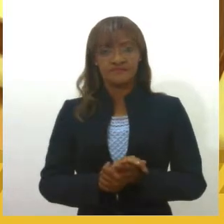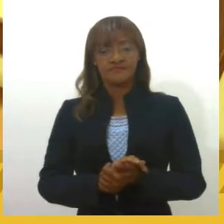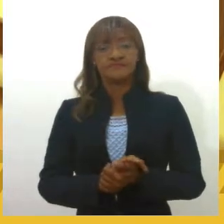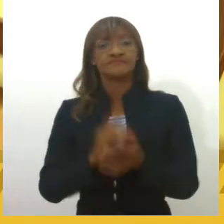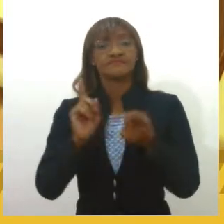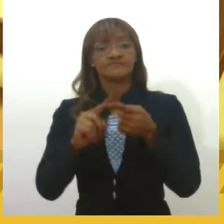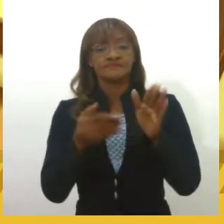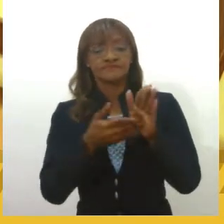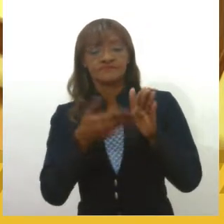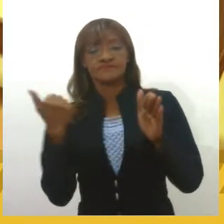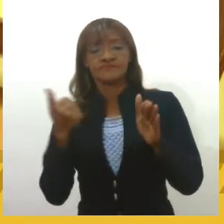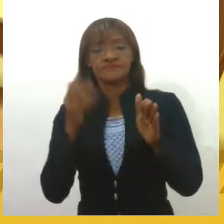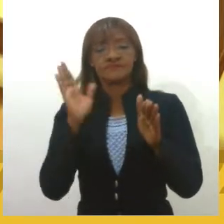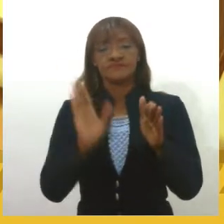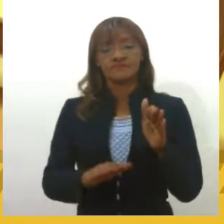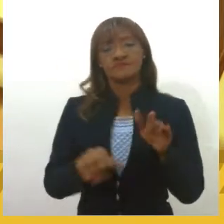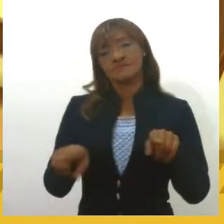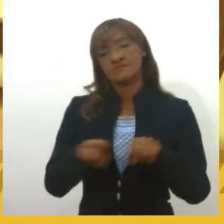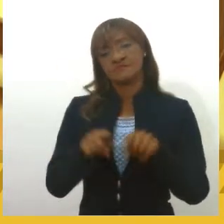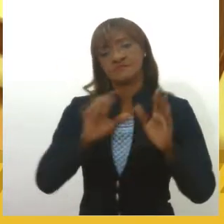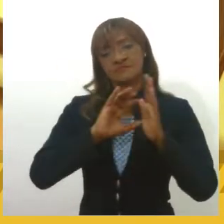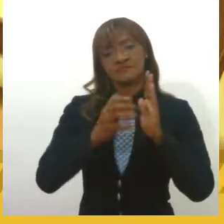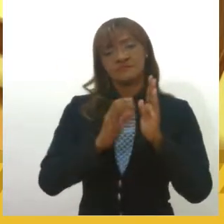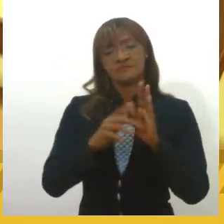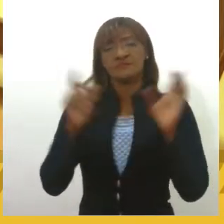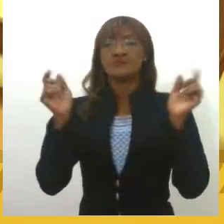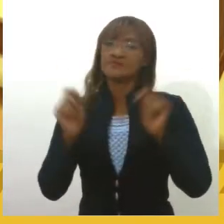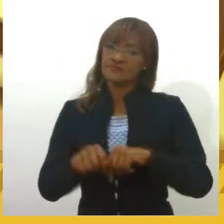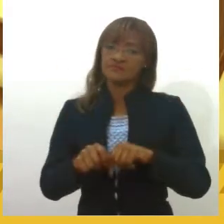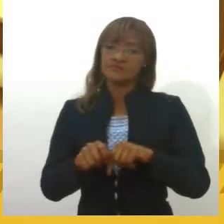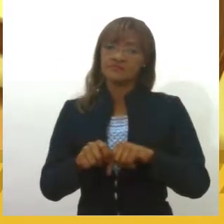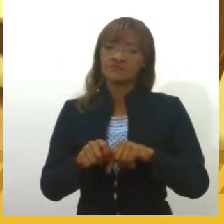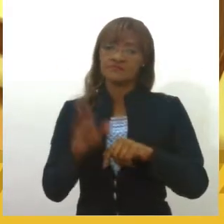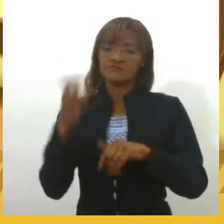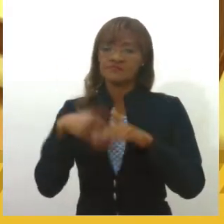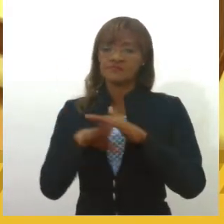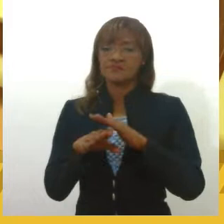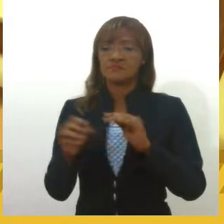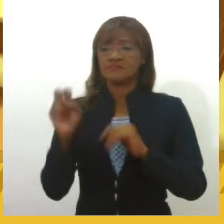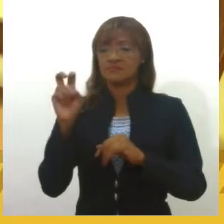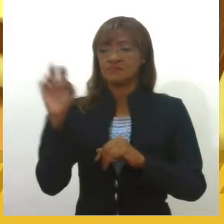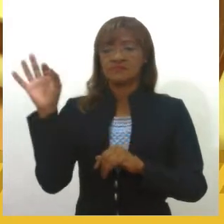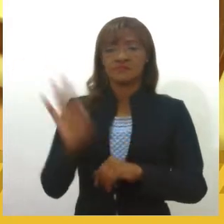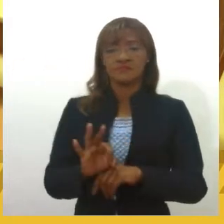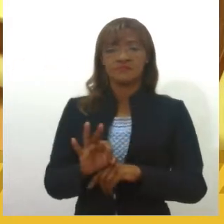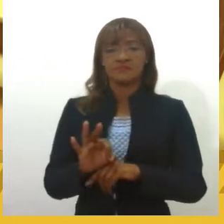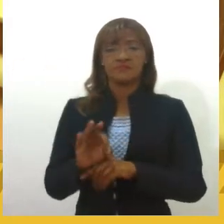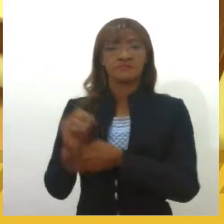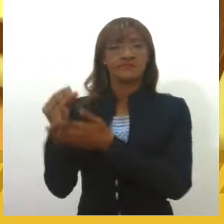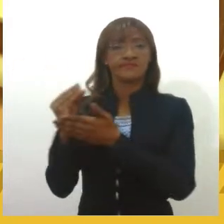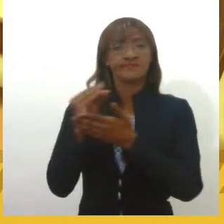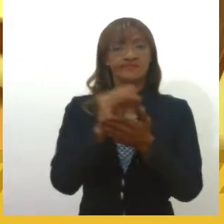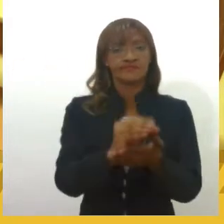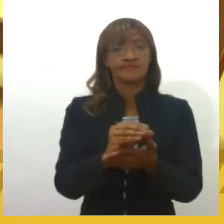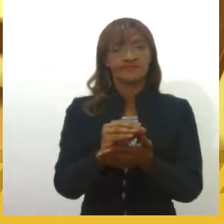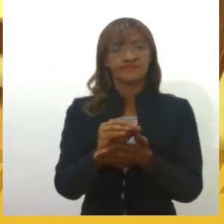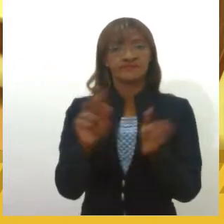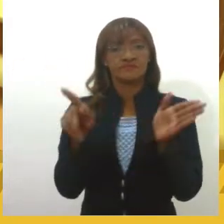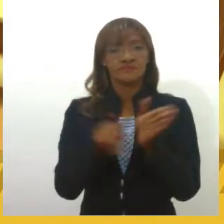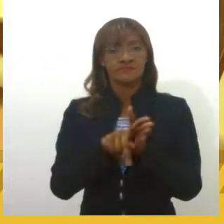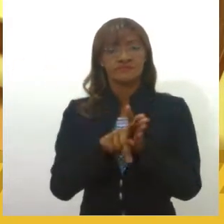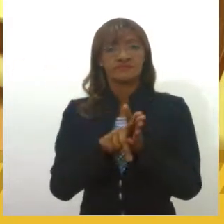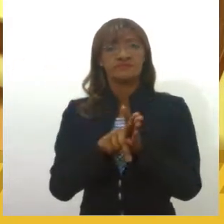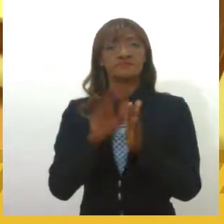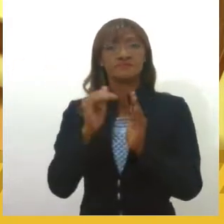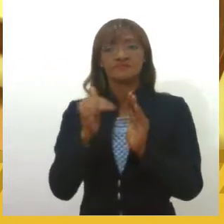foi excluída a permissão para que os partidos pudessem acumular a parcela de 5% do fundo partidário, que é destinado à promoção